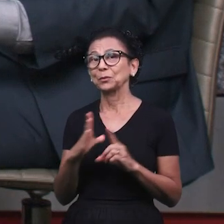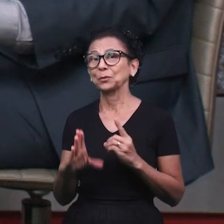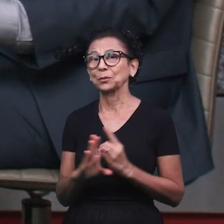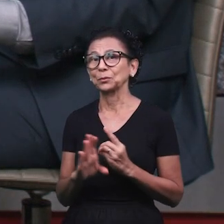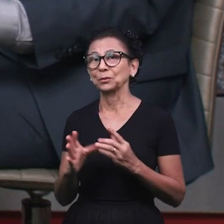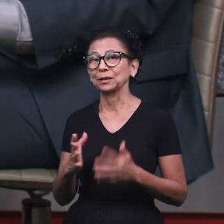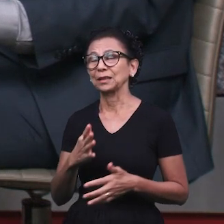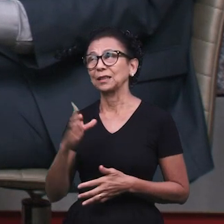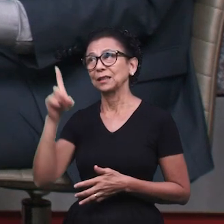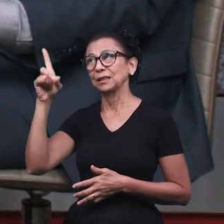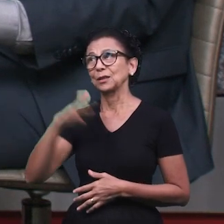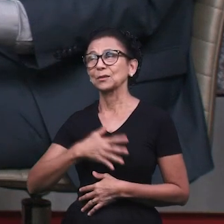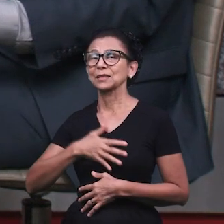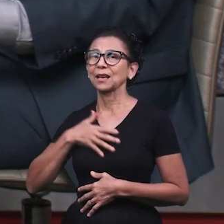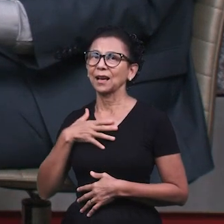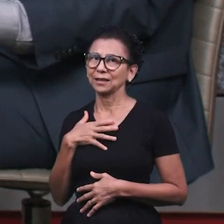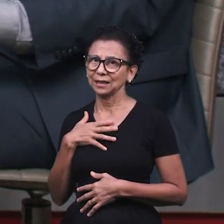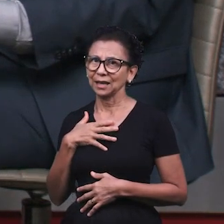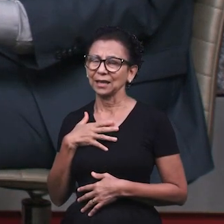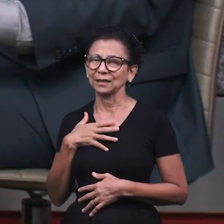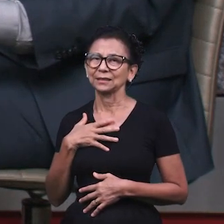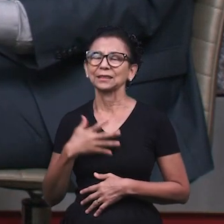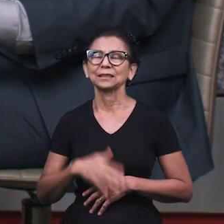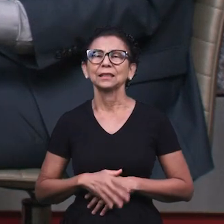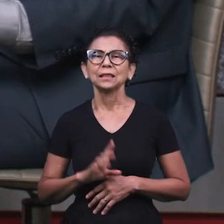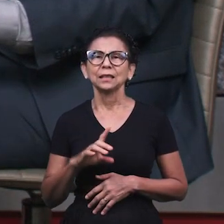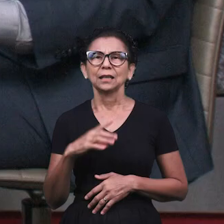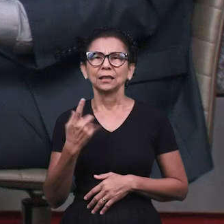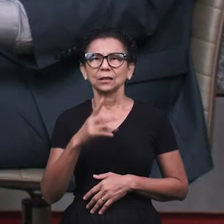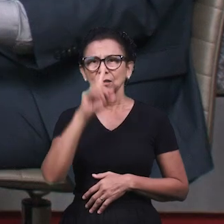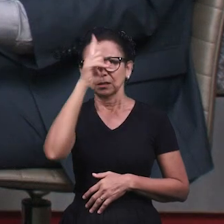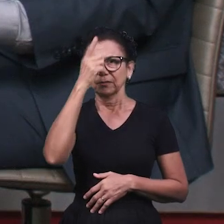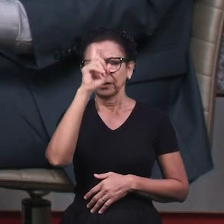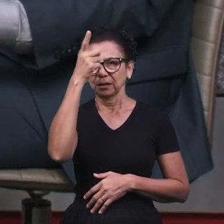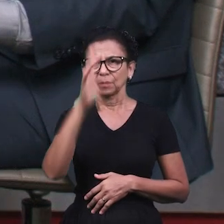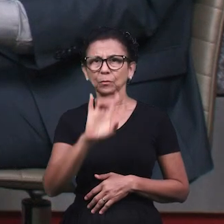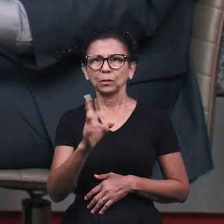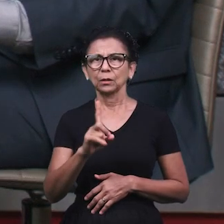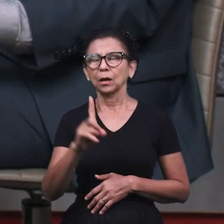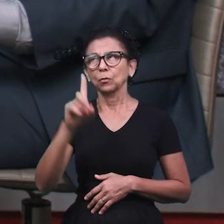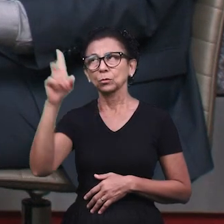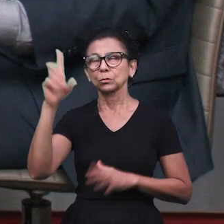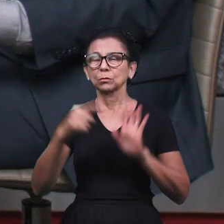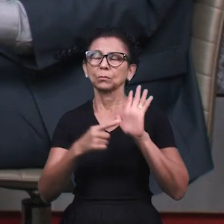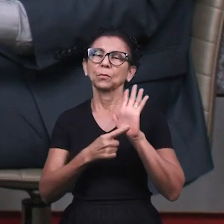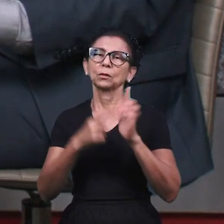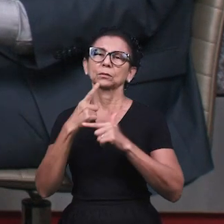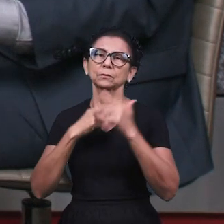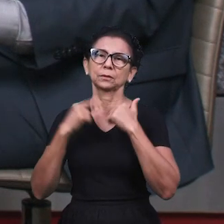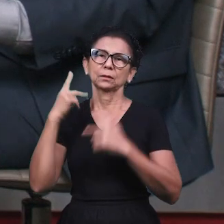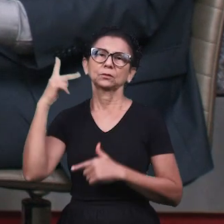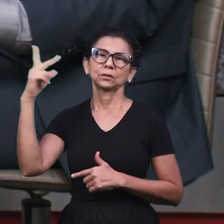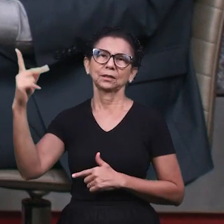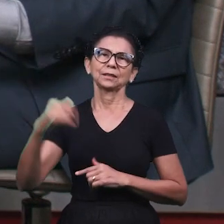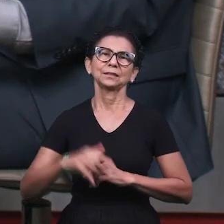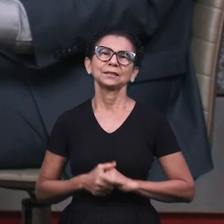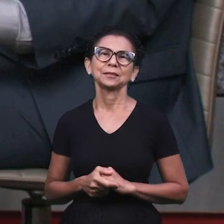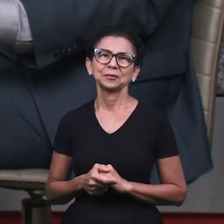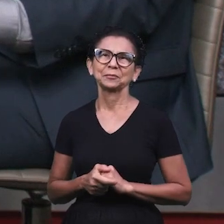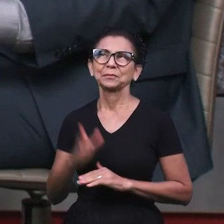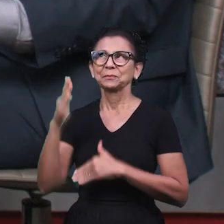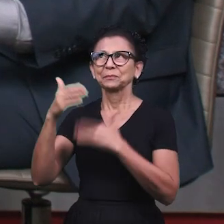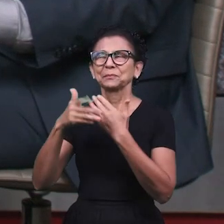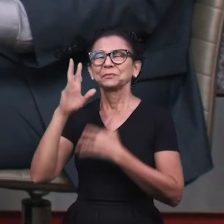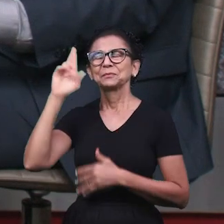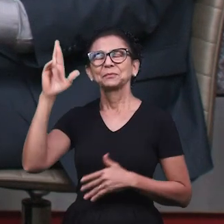da forma como o Senhor estabelece, como nós devemos cultuar o Senhor e estar na presença do Senhor. Amém,